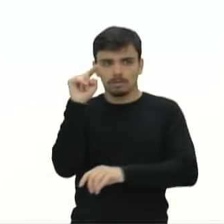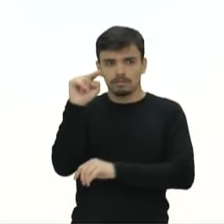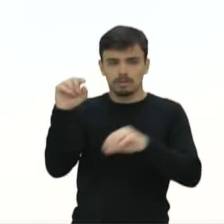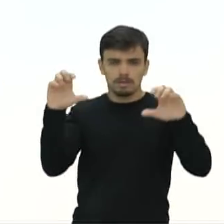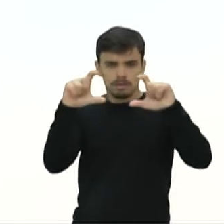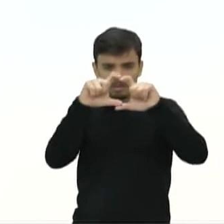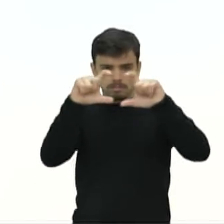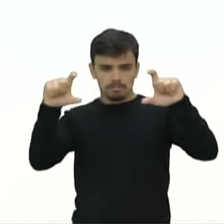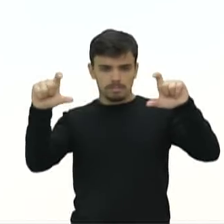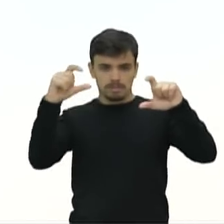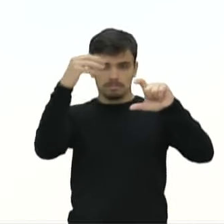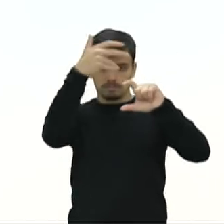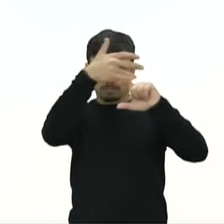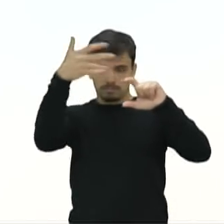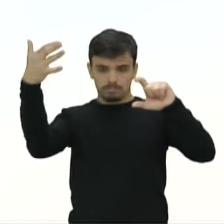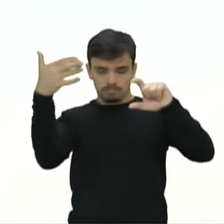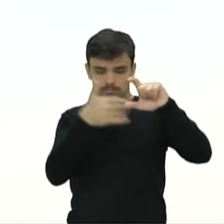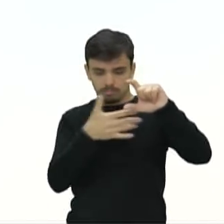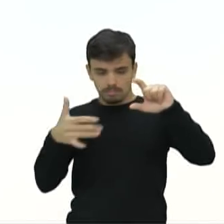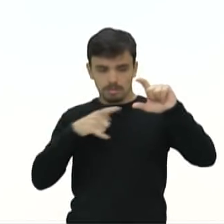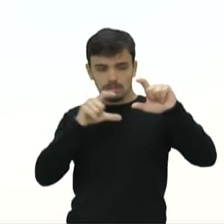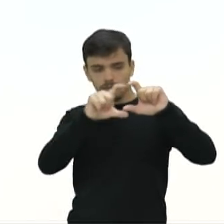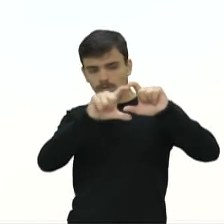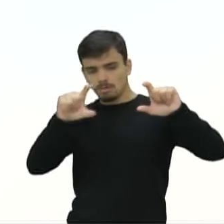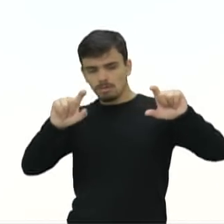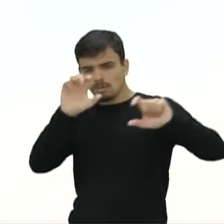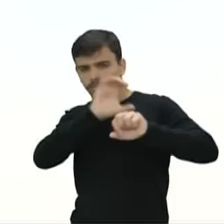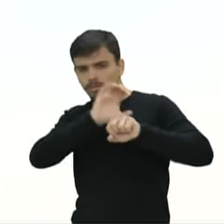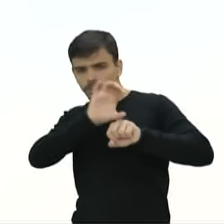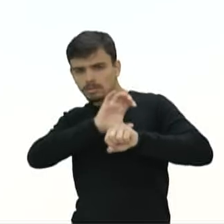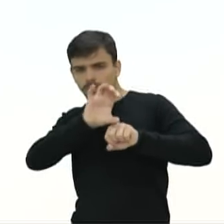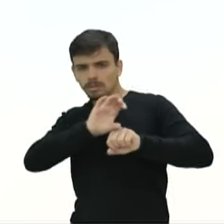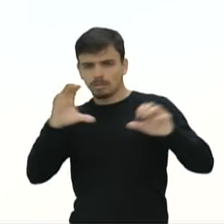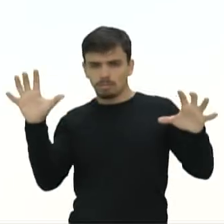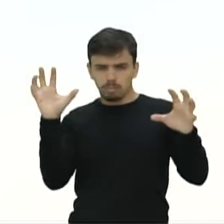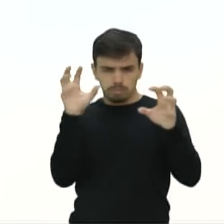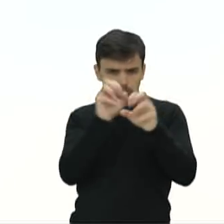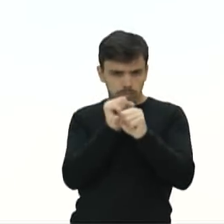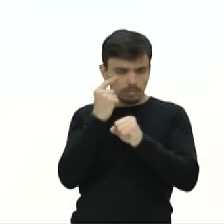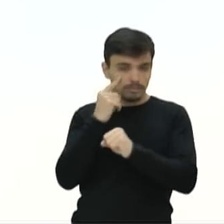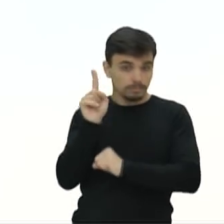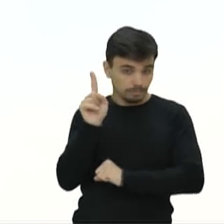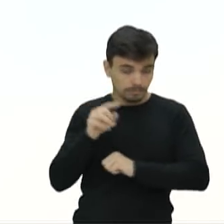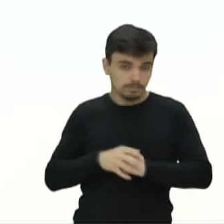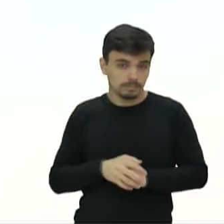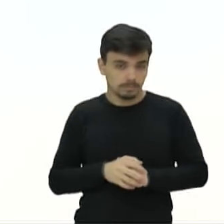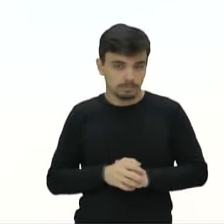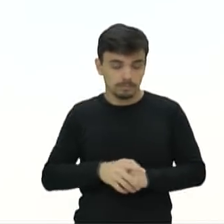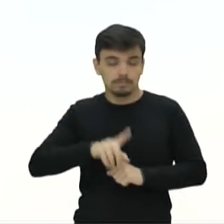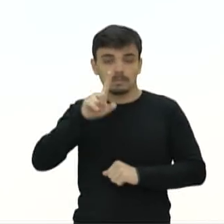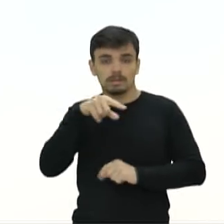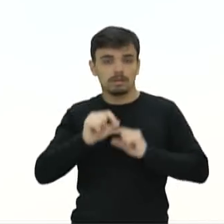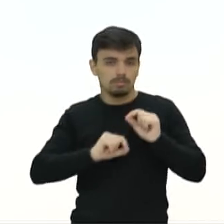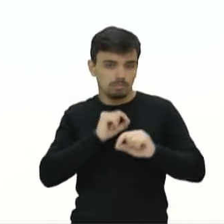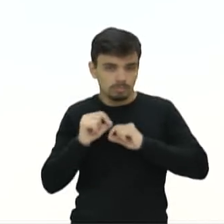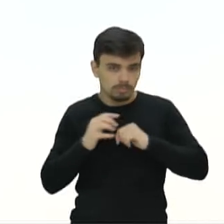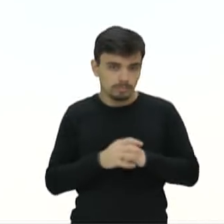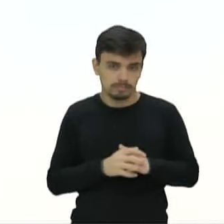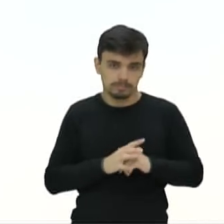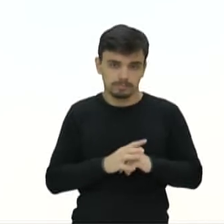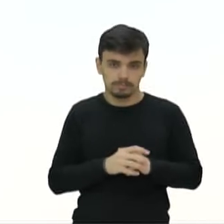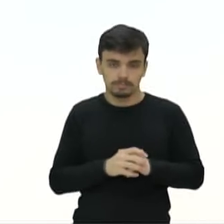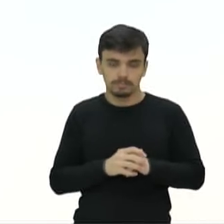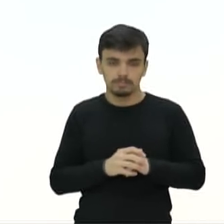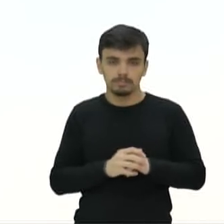da imagem, você tem uma camada mais cinza, mais densa, estabelecida. E essa camada cinza,